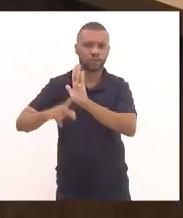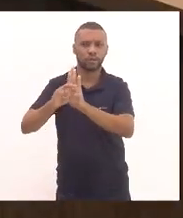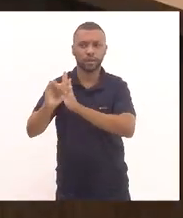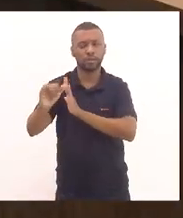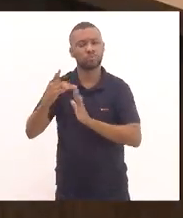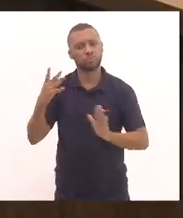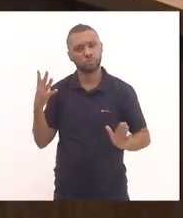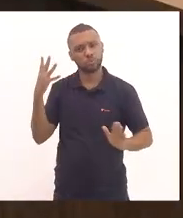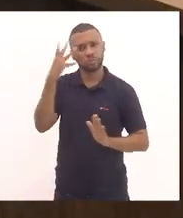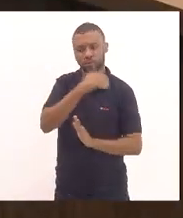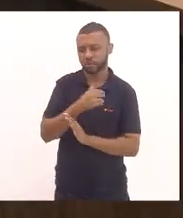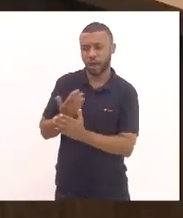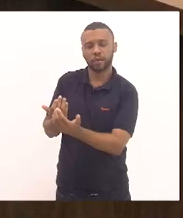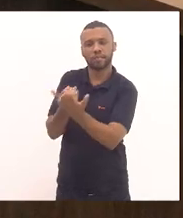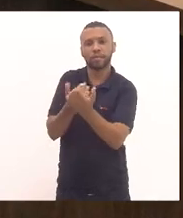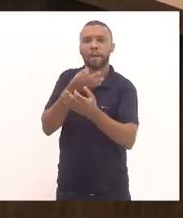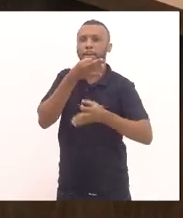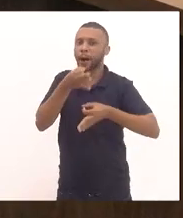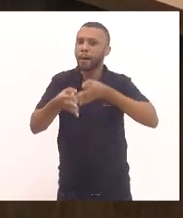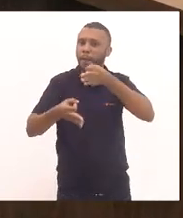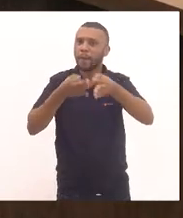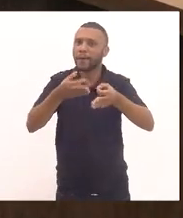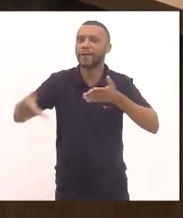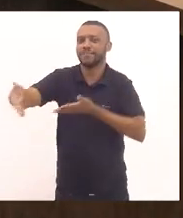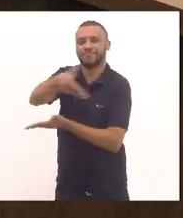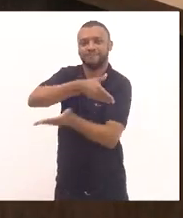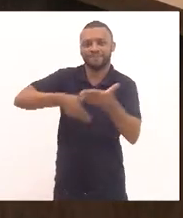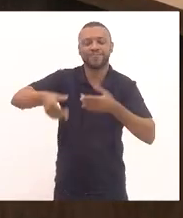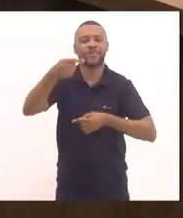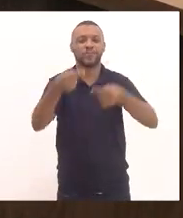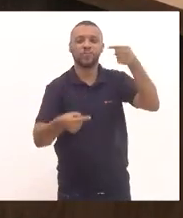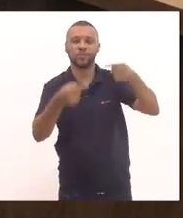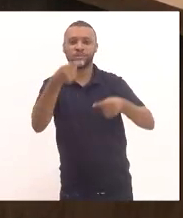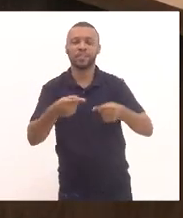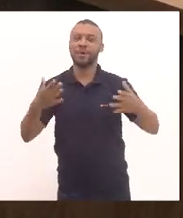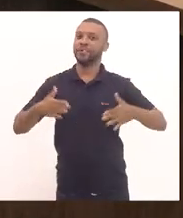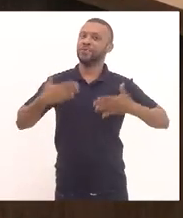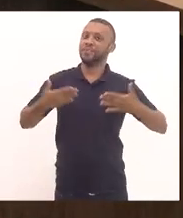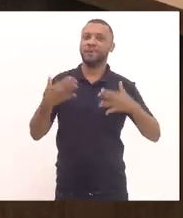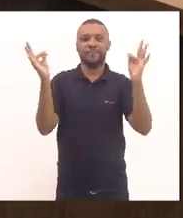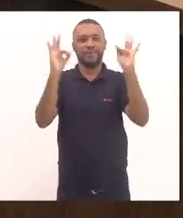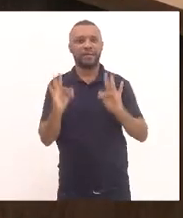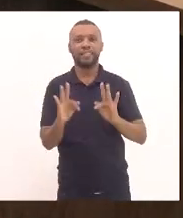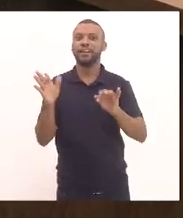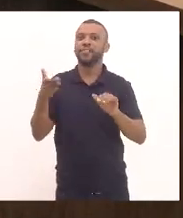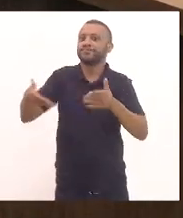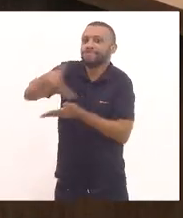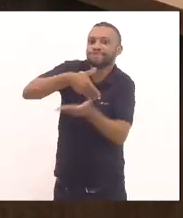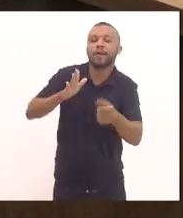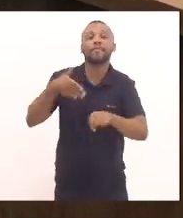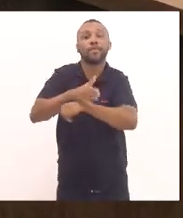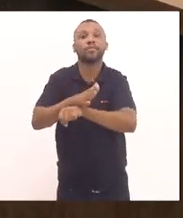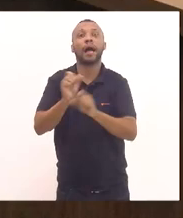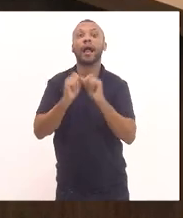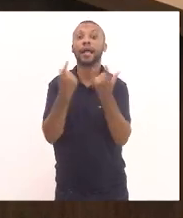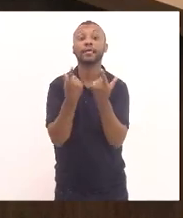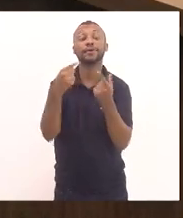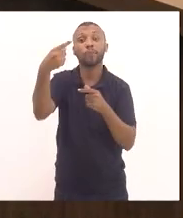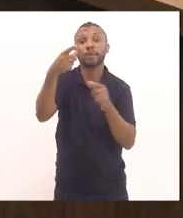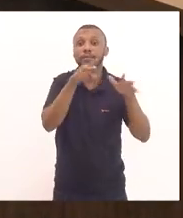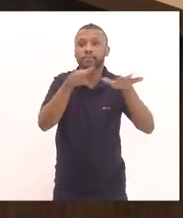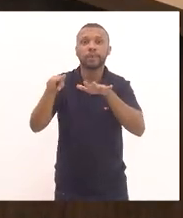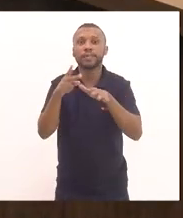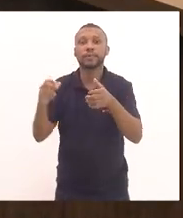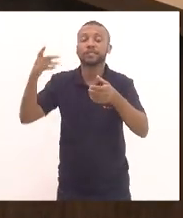bonito ver a nossa juventude participando da política e bastante empolgada em frequentar aqui a Alerj. Semana que vem eles estarão